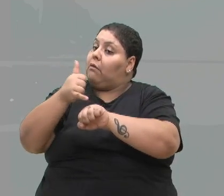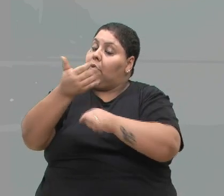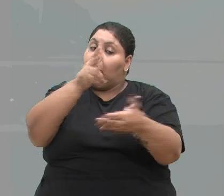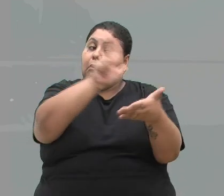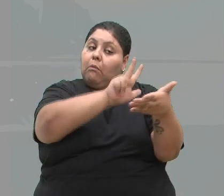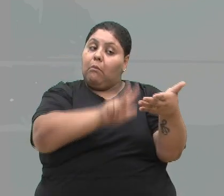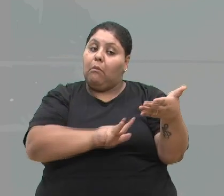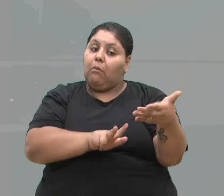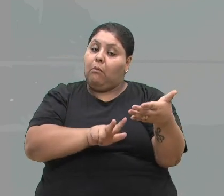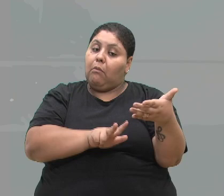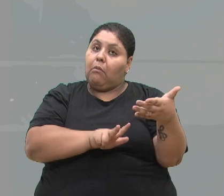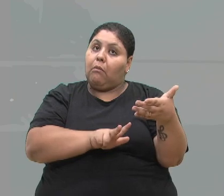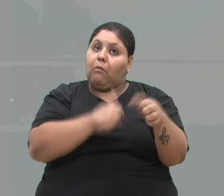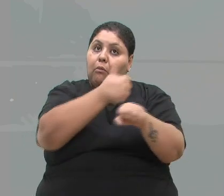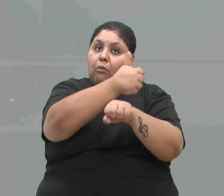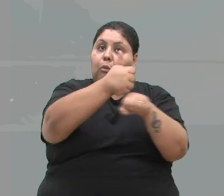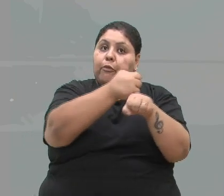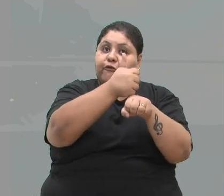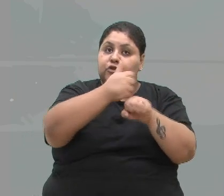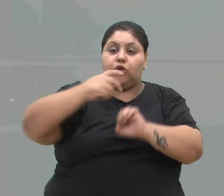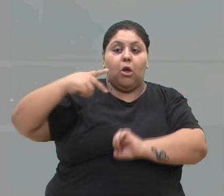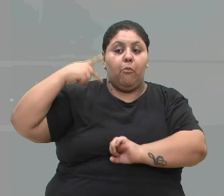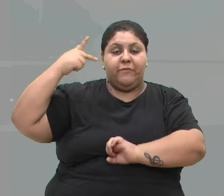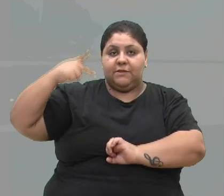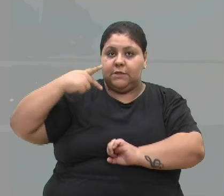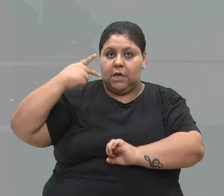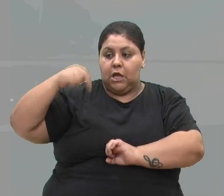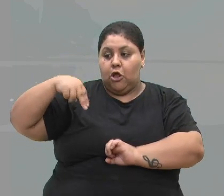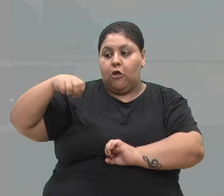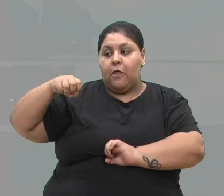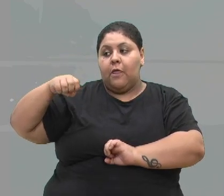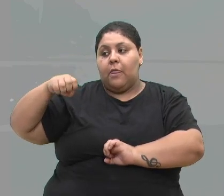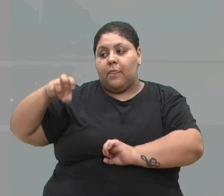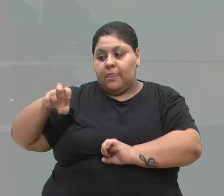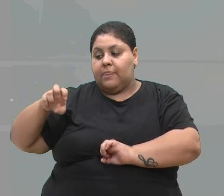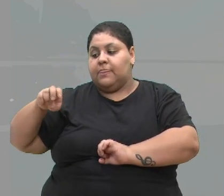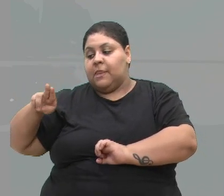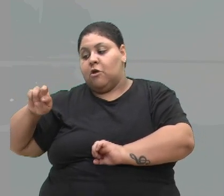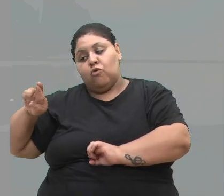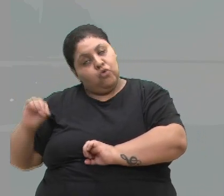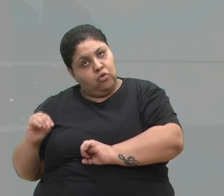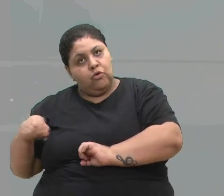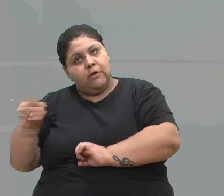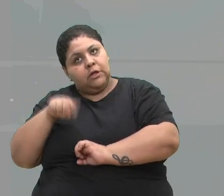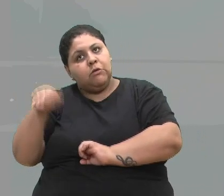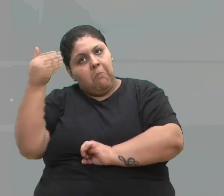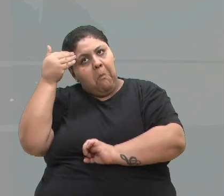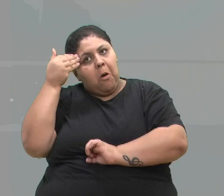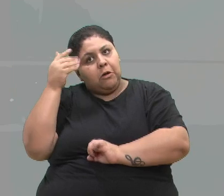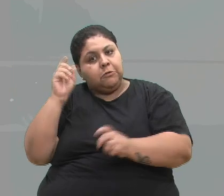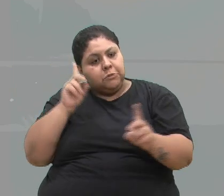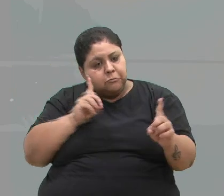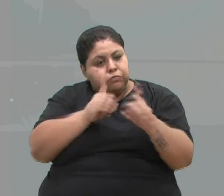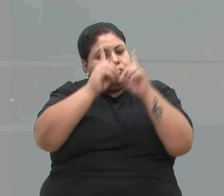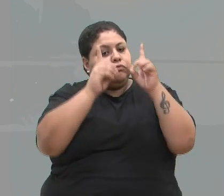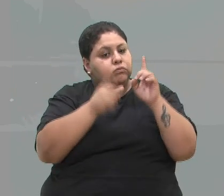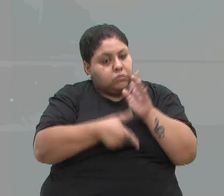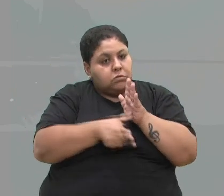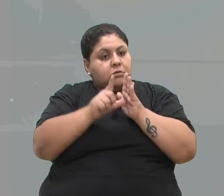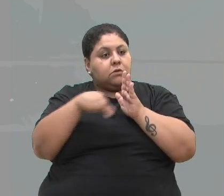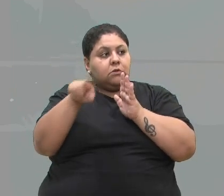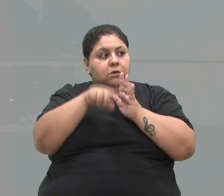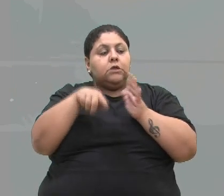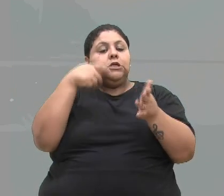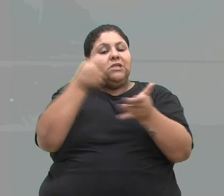neuro, com um psiquiatra, justamente para que a gente possa, sim, fazer o diagnóstico precoce, que é algo que a